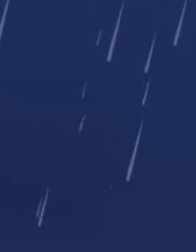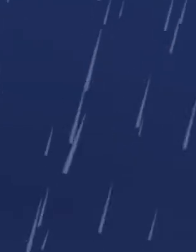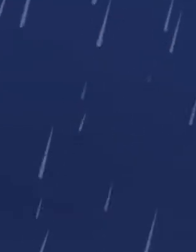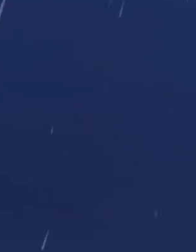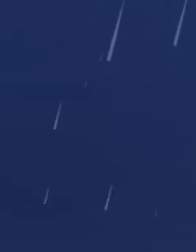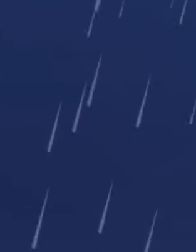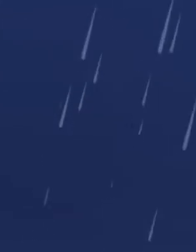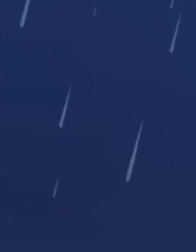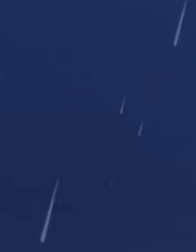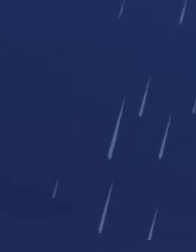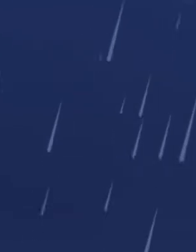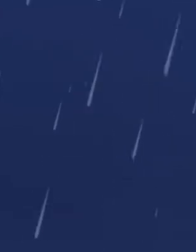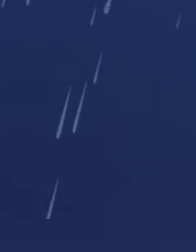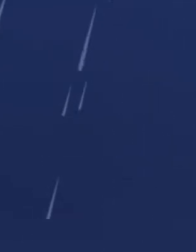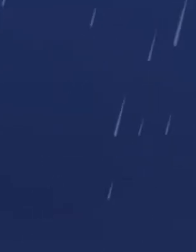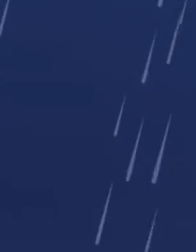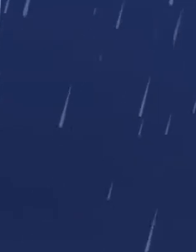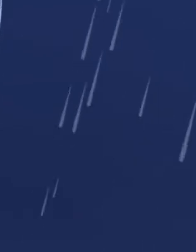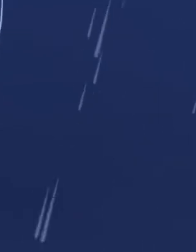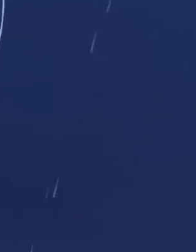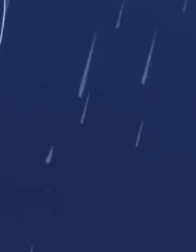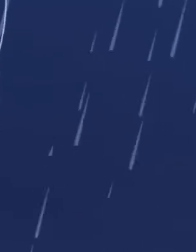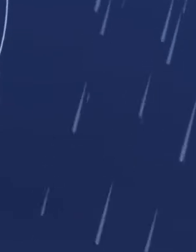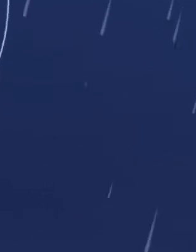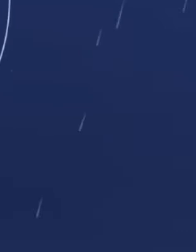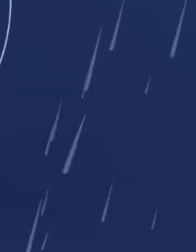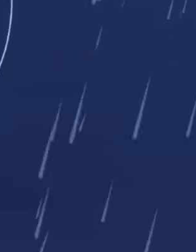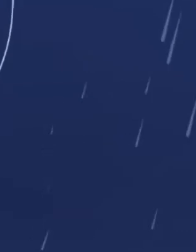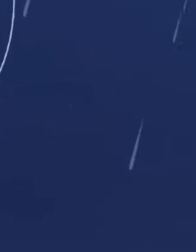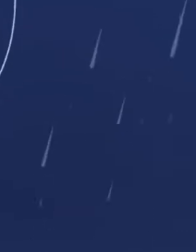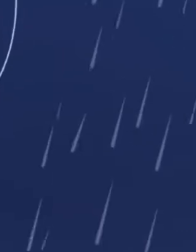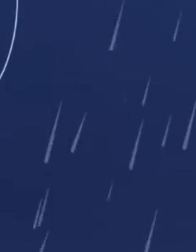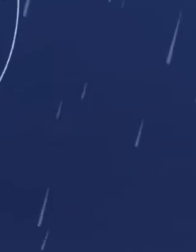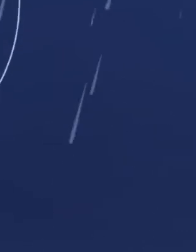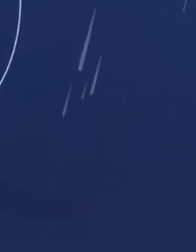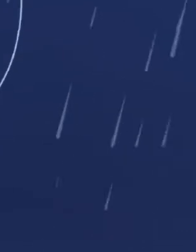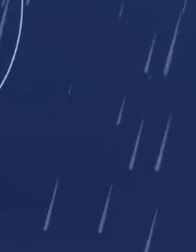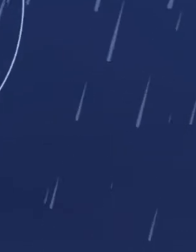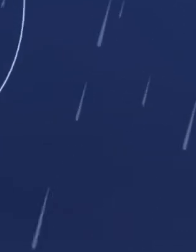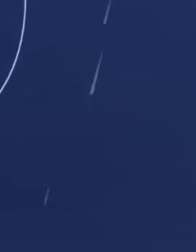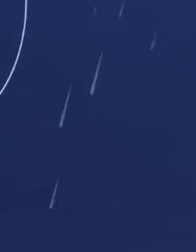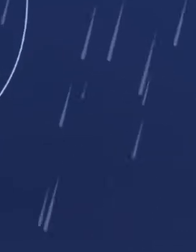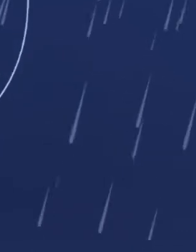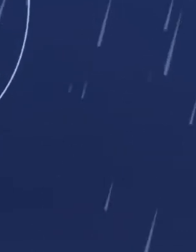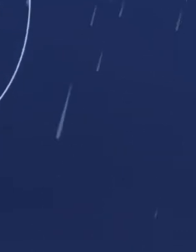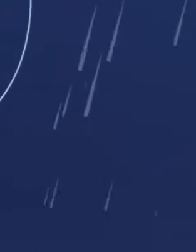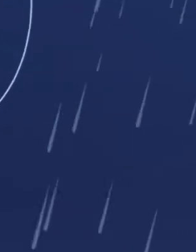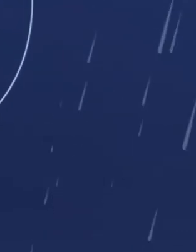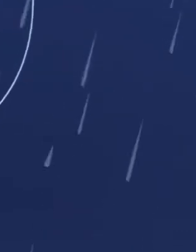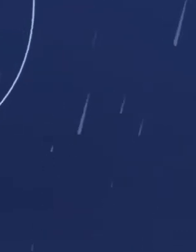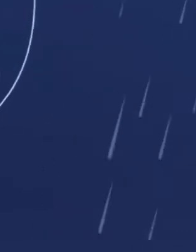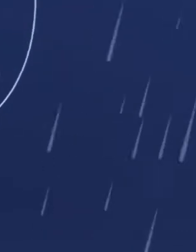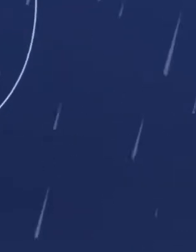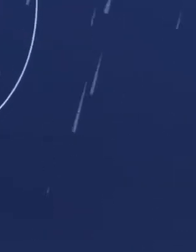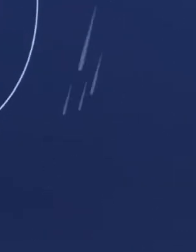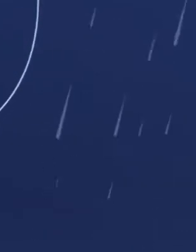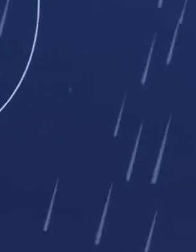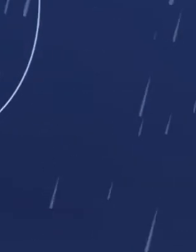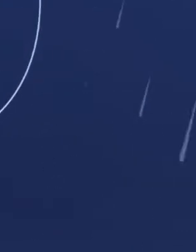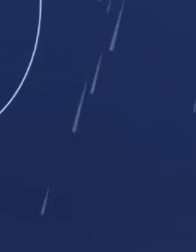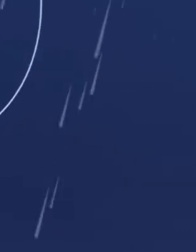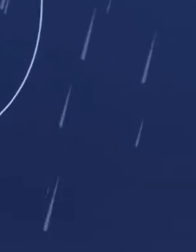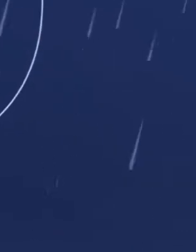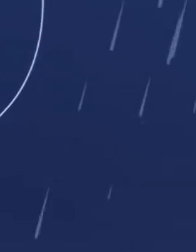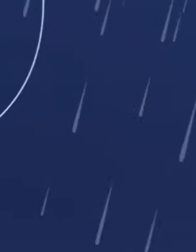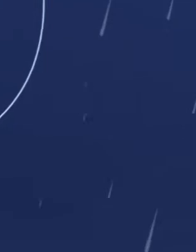20 e 27 graus. Em Ituiutaba não deve ser diferente. Pode chover a qualquer hora do dia e da noite,